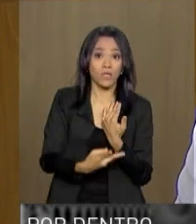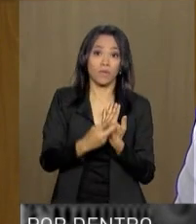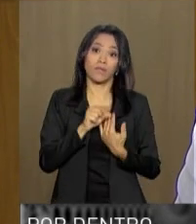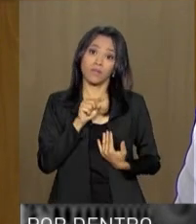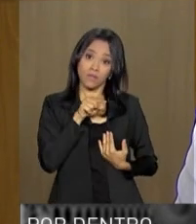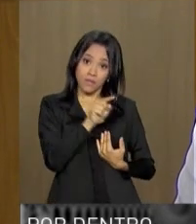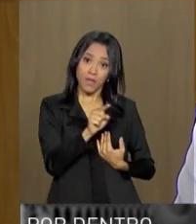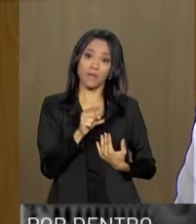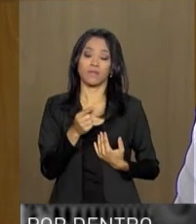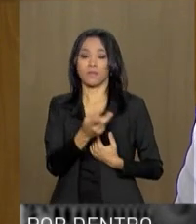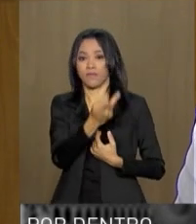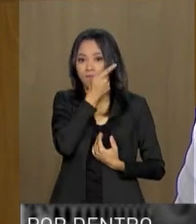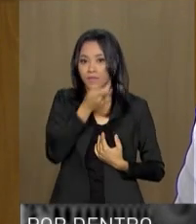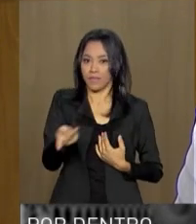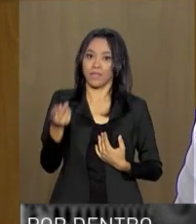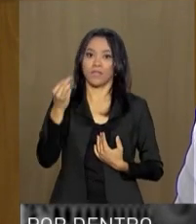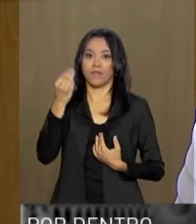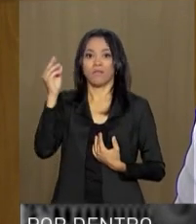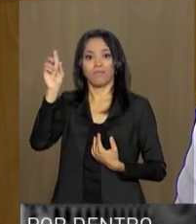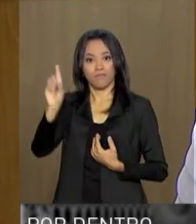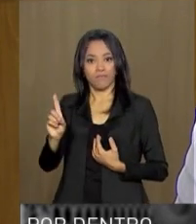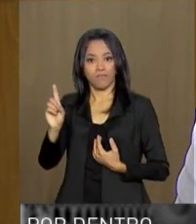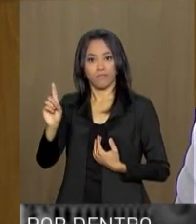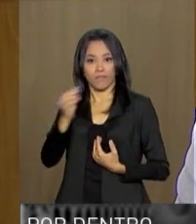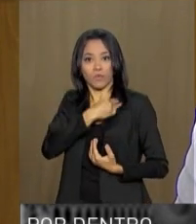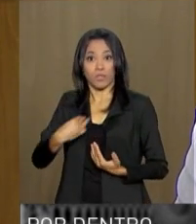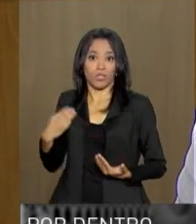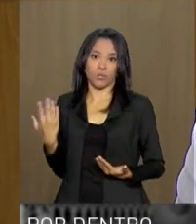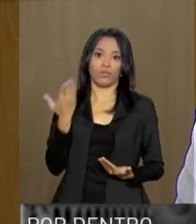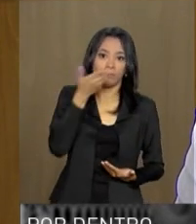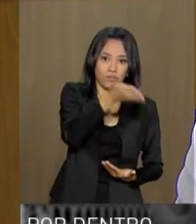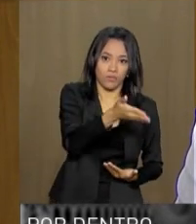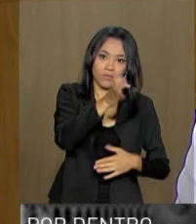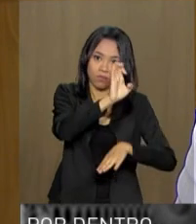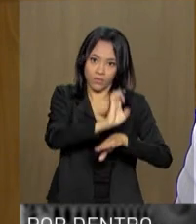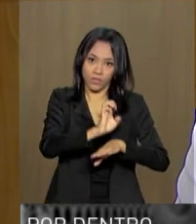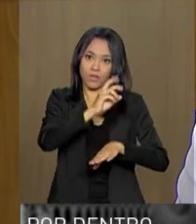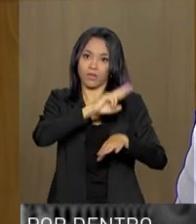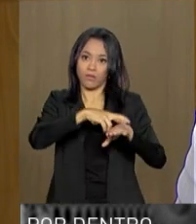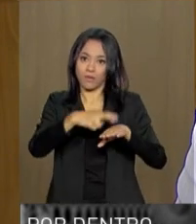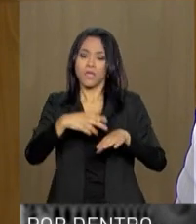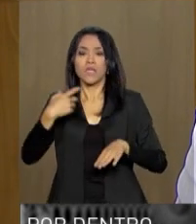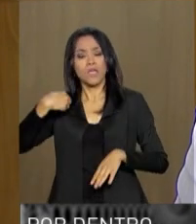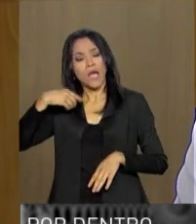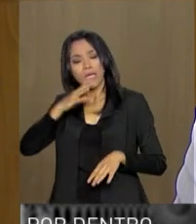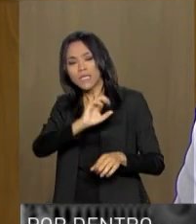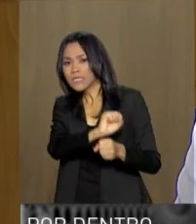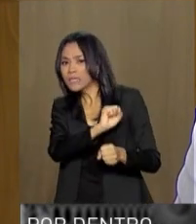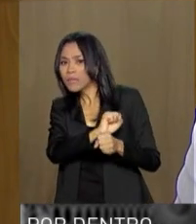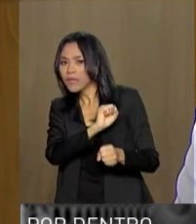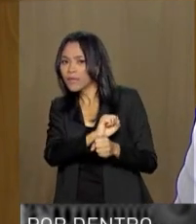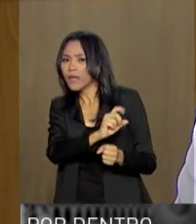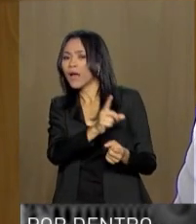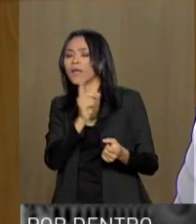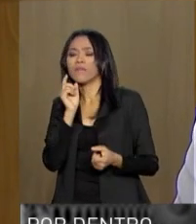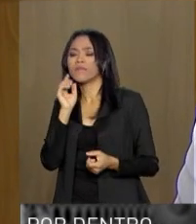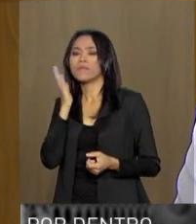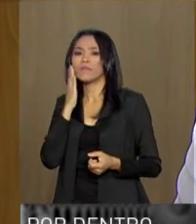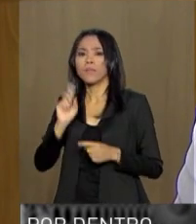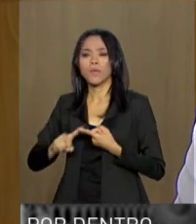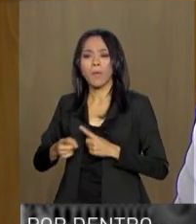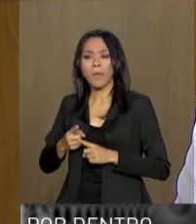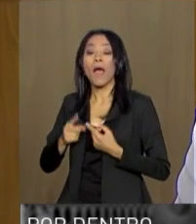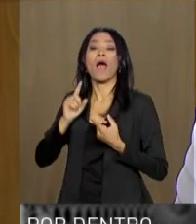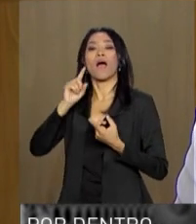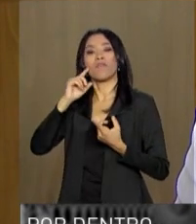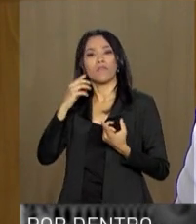anunciaremos é em breve qual essa será a nossa atuação na garantia dos